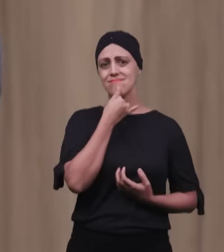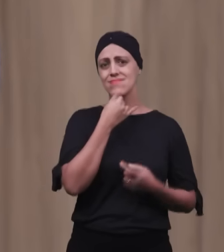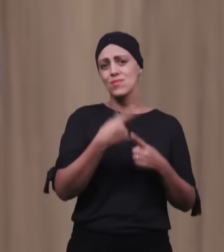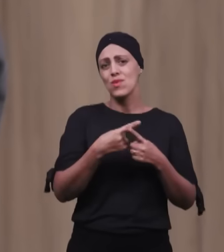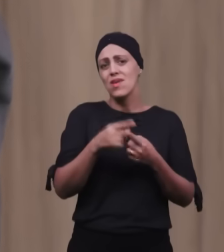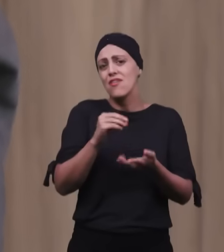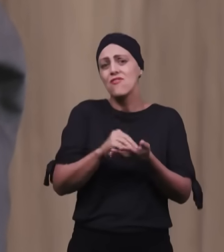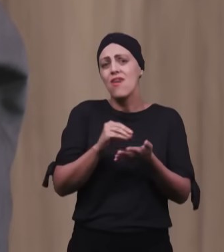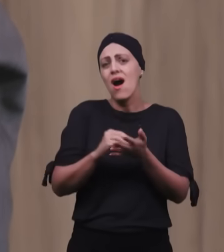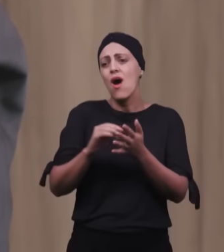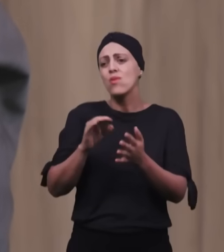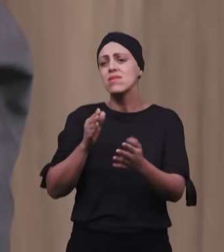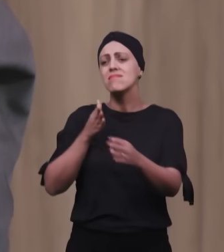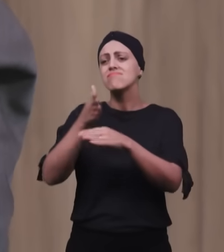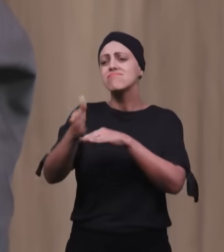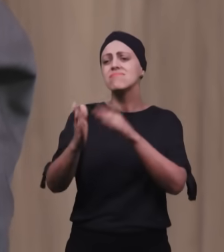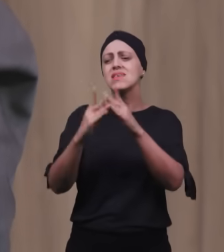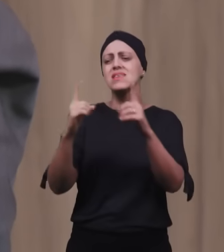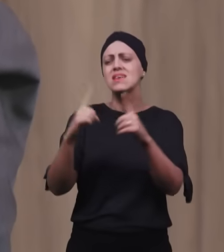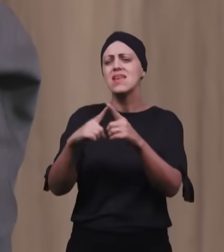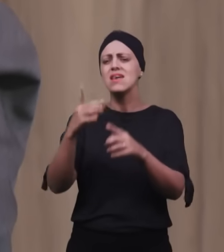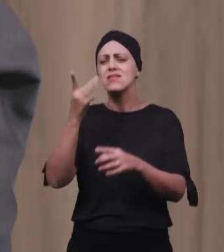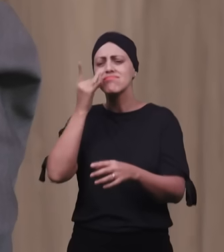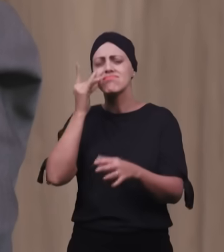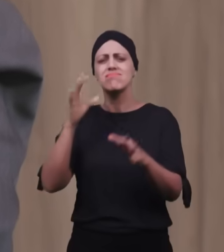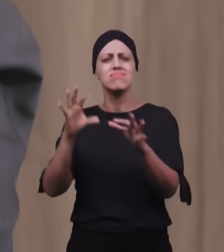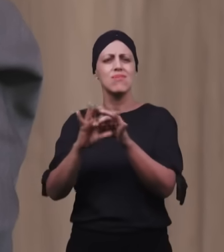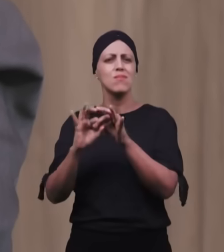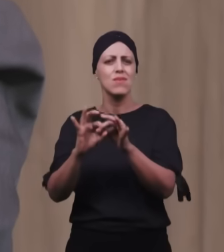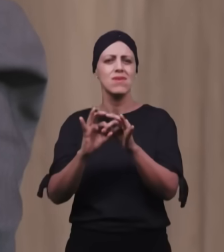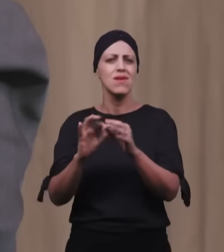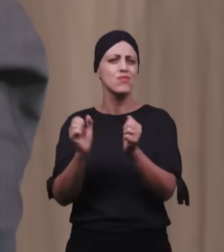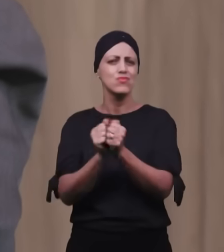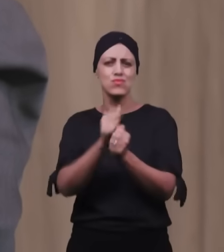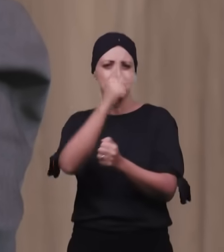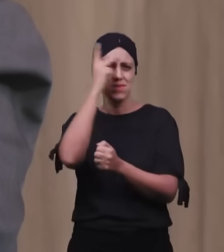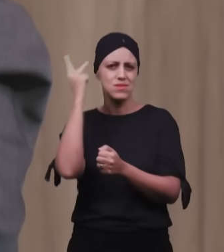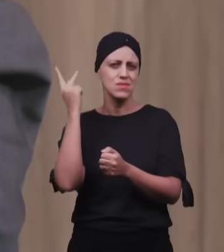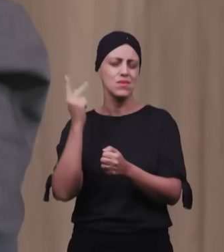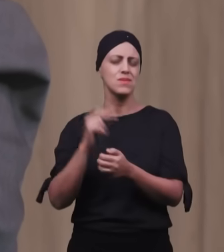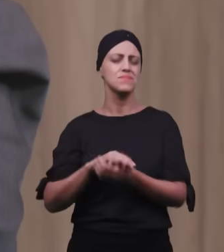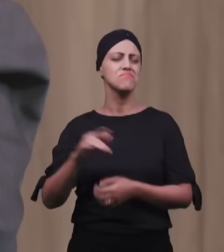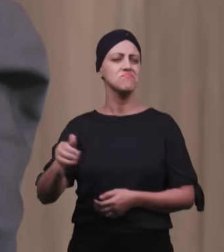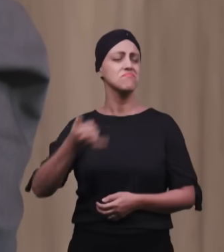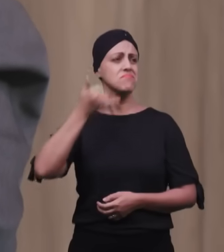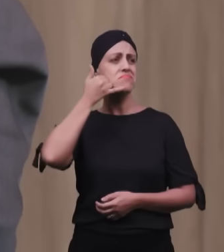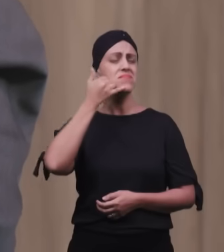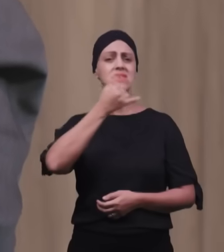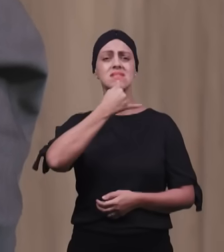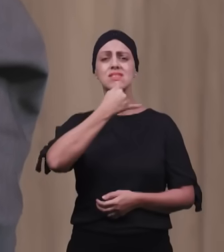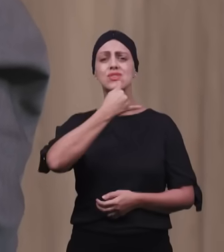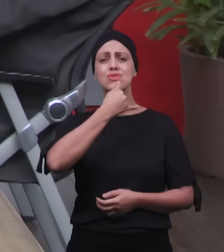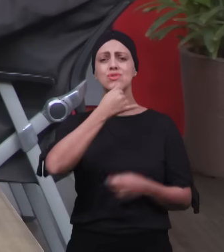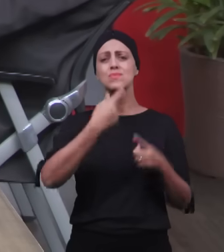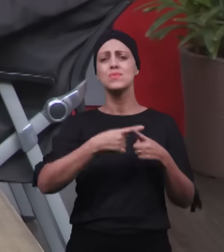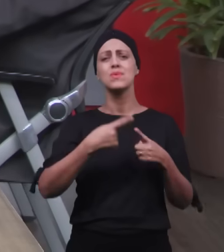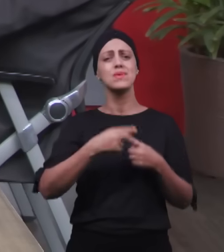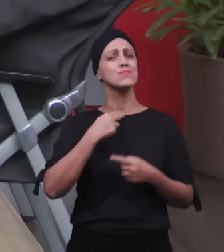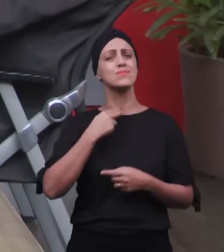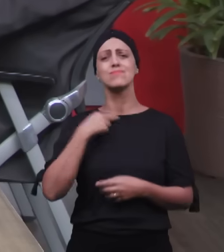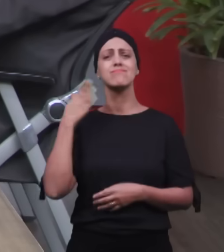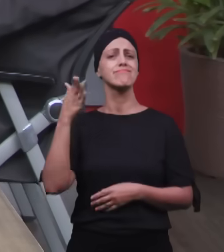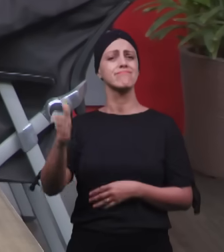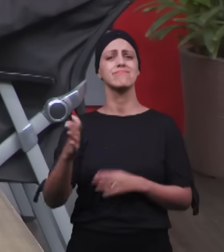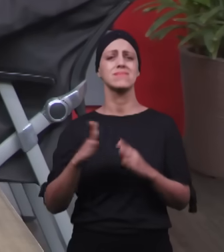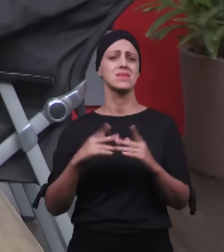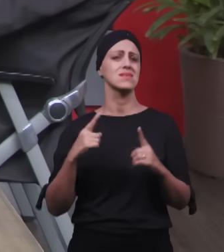a como é um corpo né com a igreja e ele ligou triste é porque a família não estava podendo